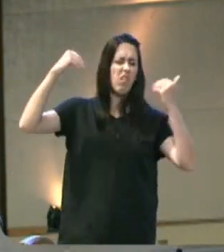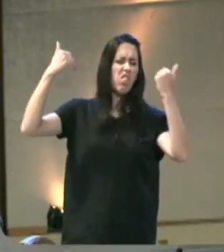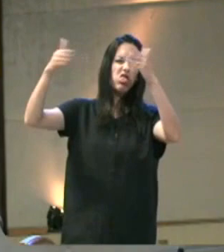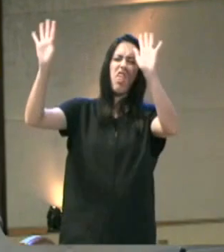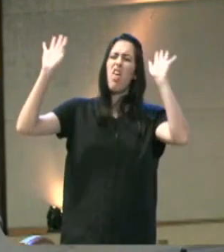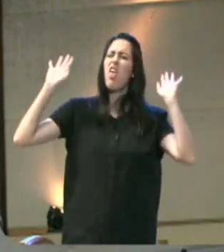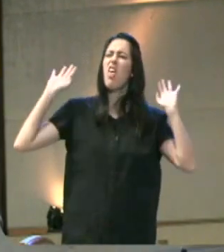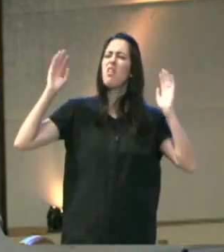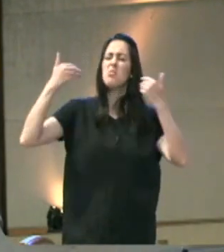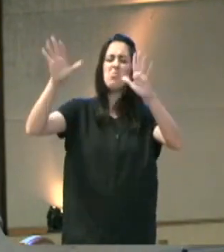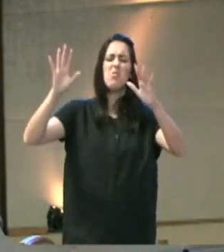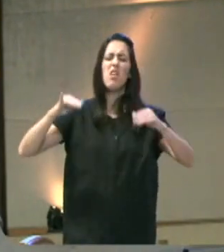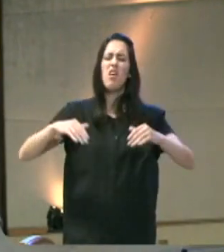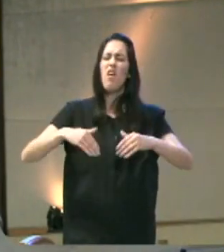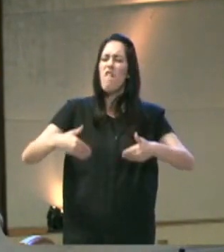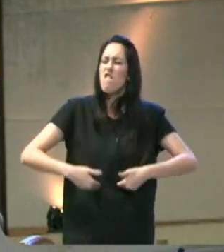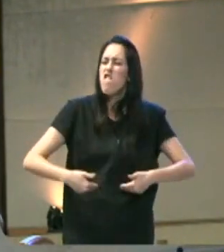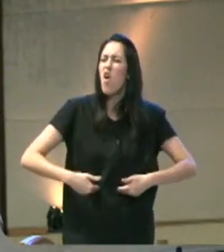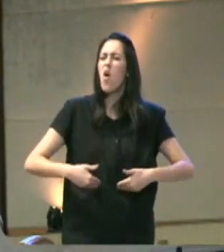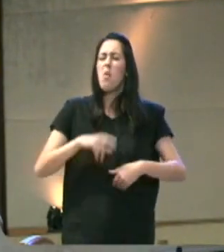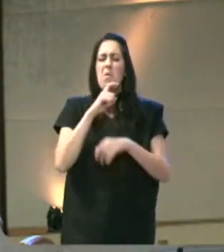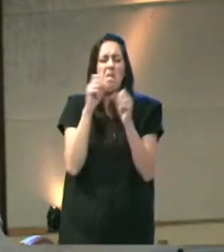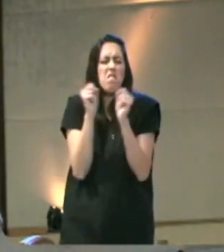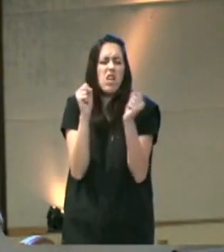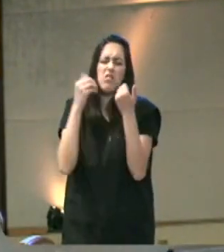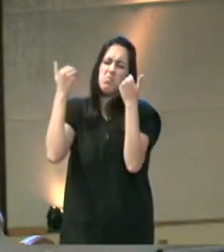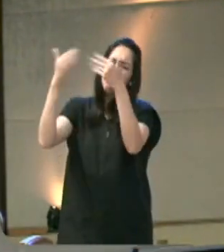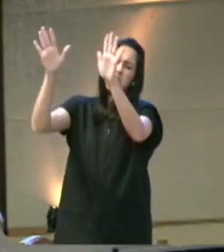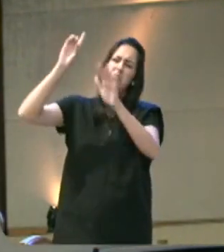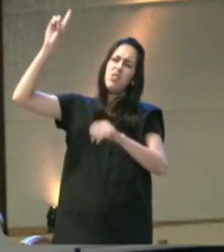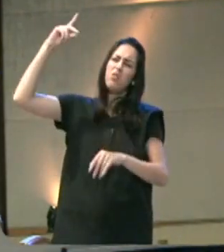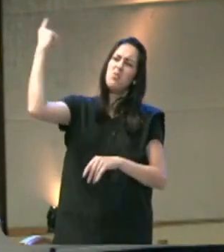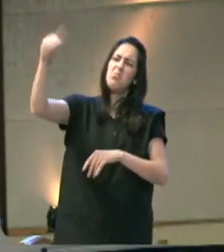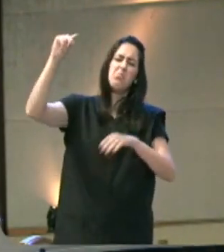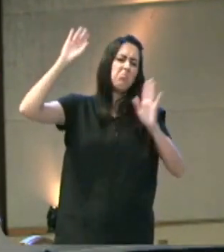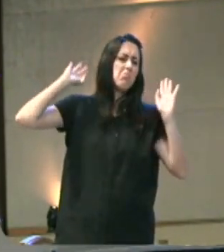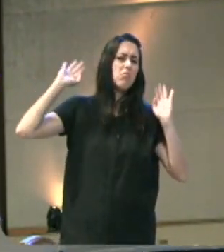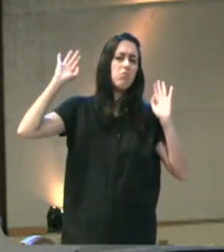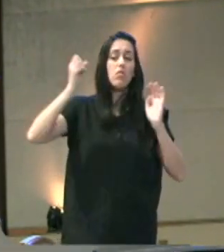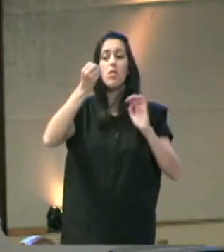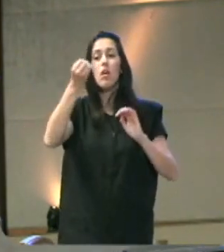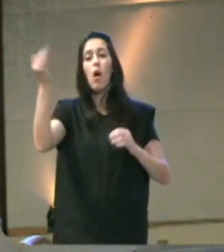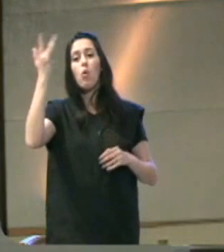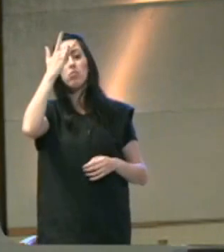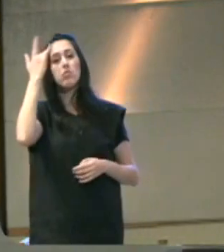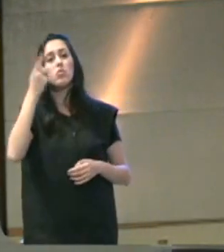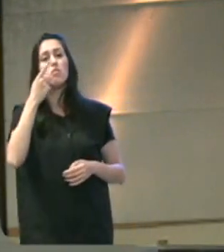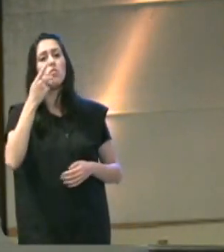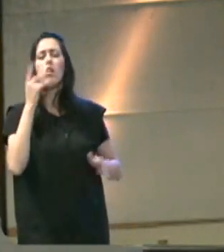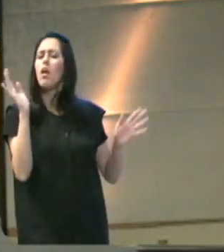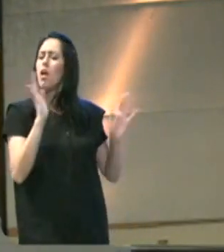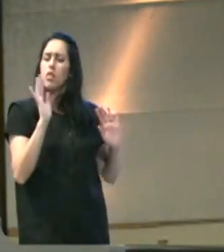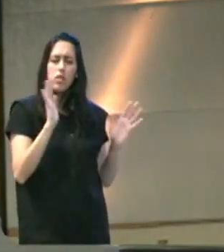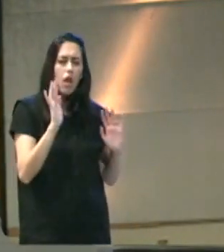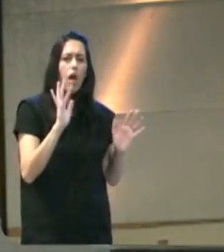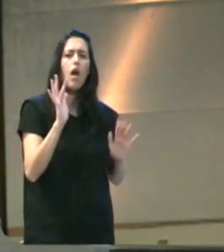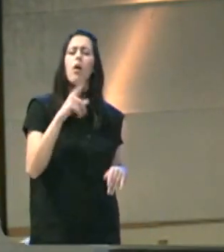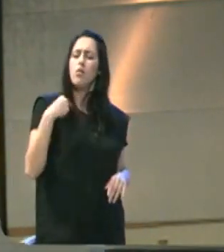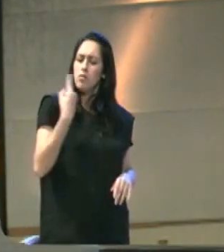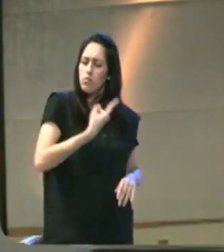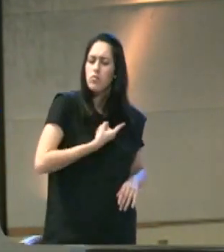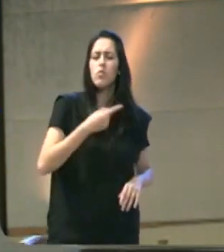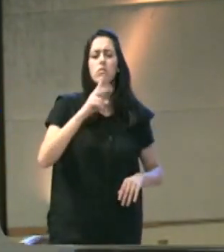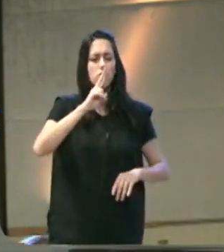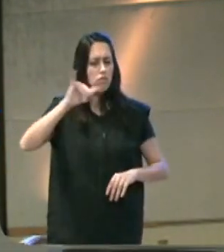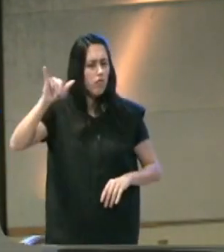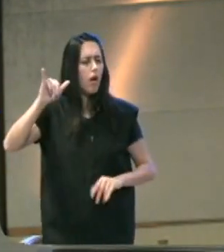agora, passarem fome, frio e etc. E outros pegaram a Bíblia e disseram, não, vamos cortar bambu e